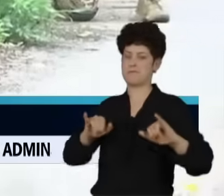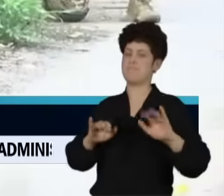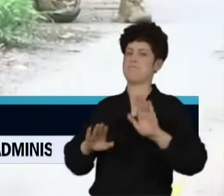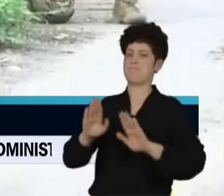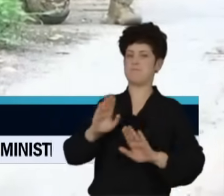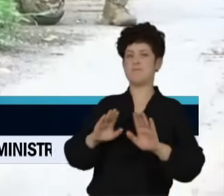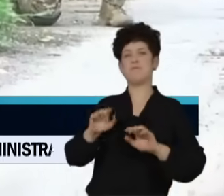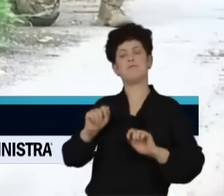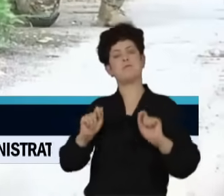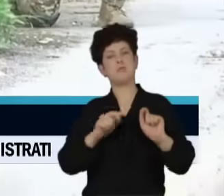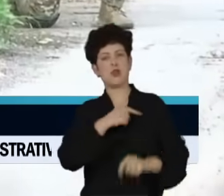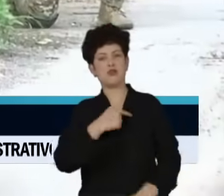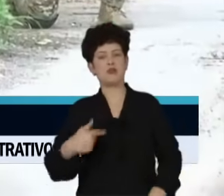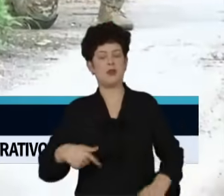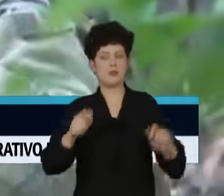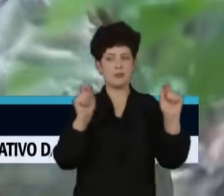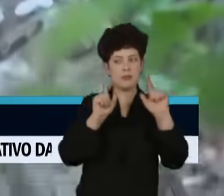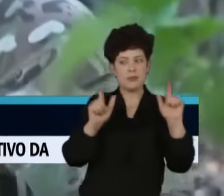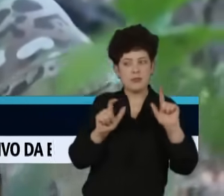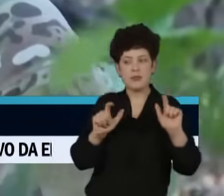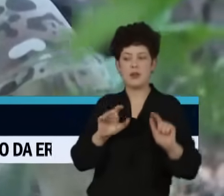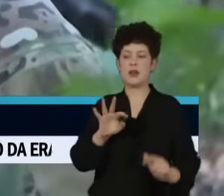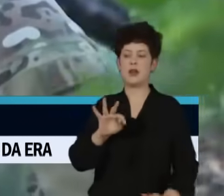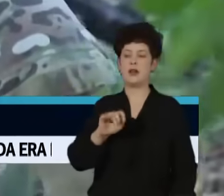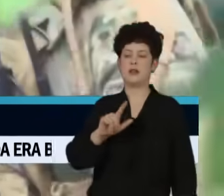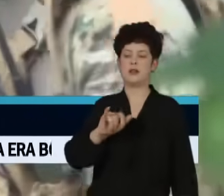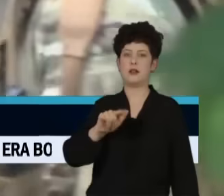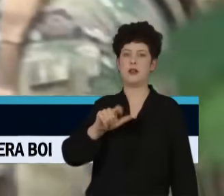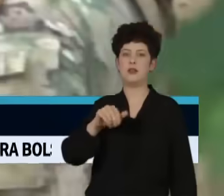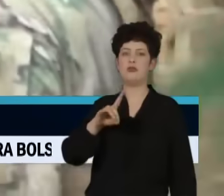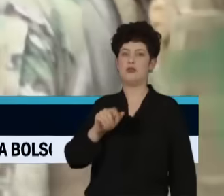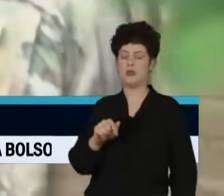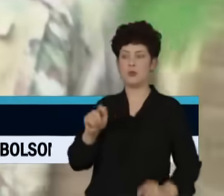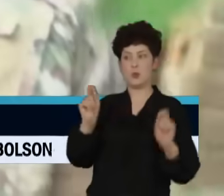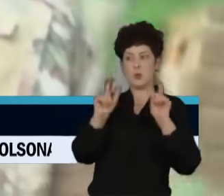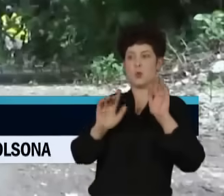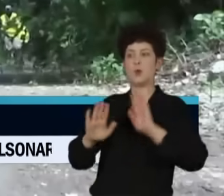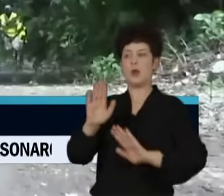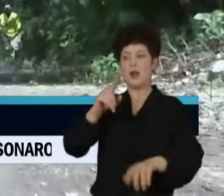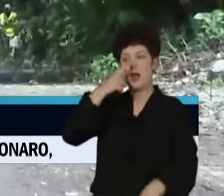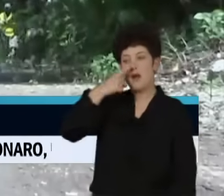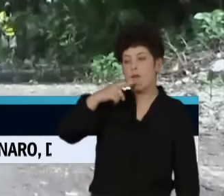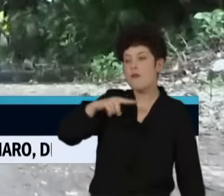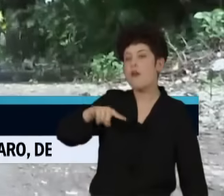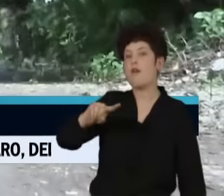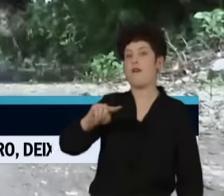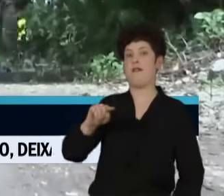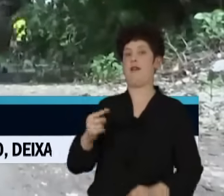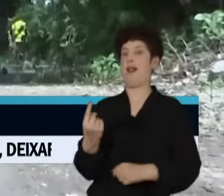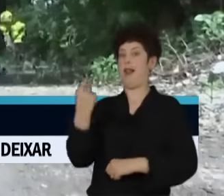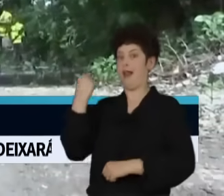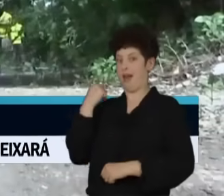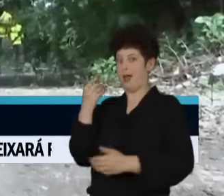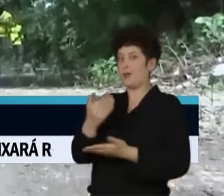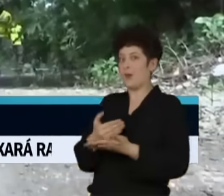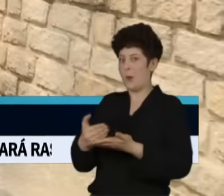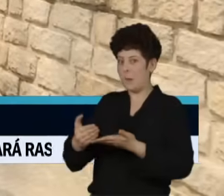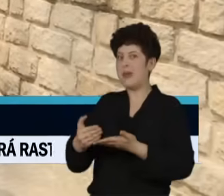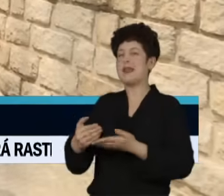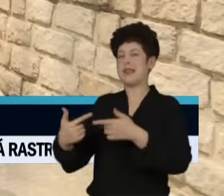elevou o nível de alerta dos taiwaneses, que já vem se preparando para uma possível invasão desde o início da guerra entre Rússia e